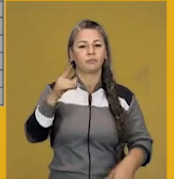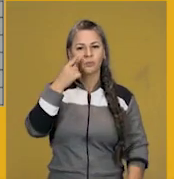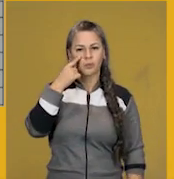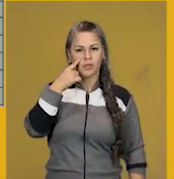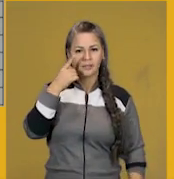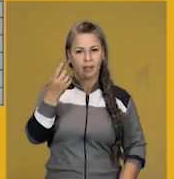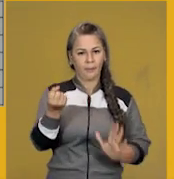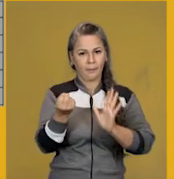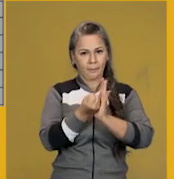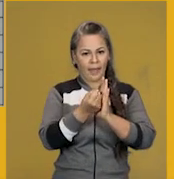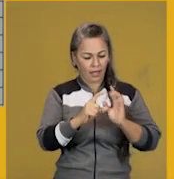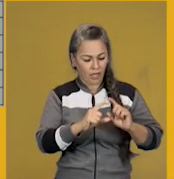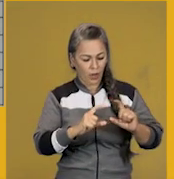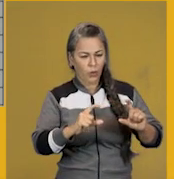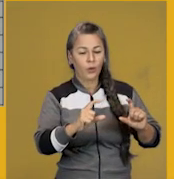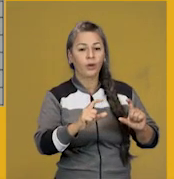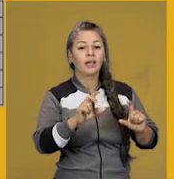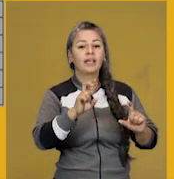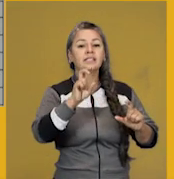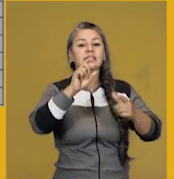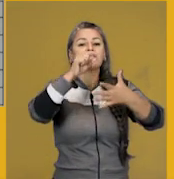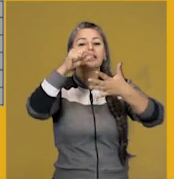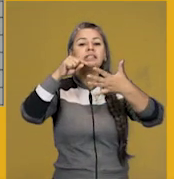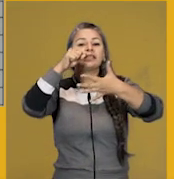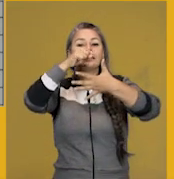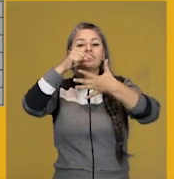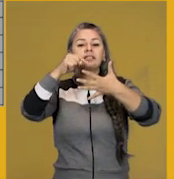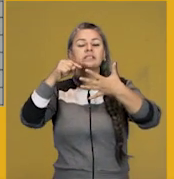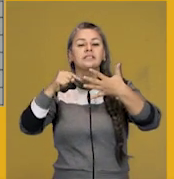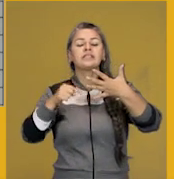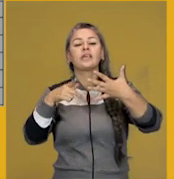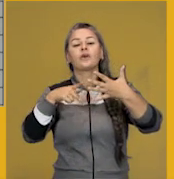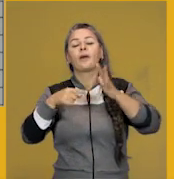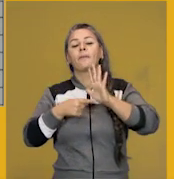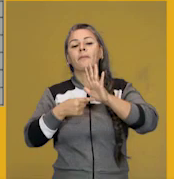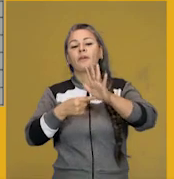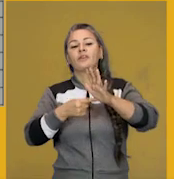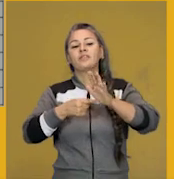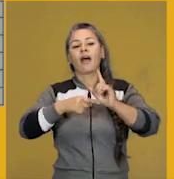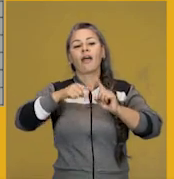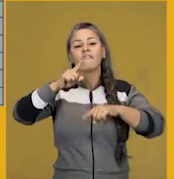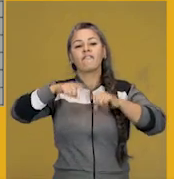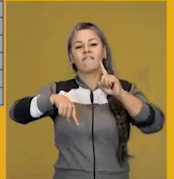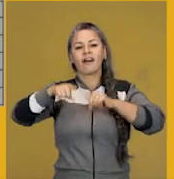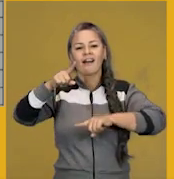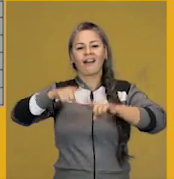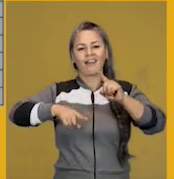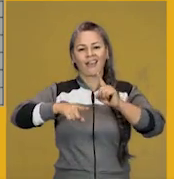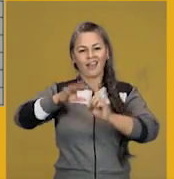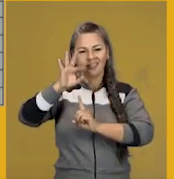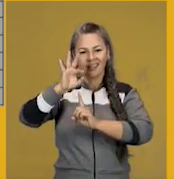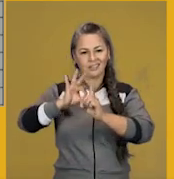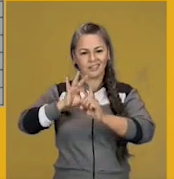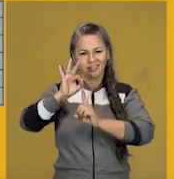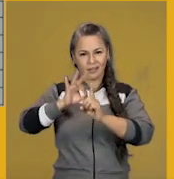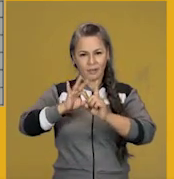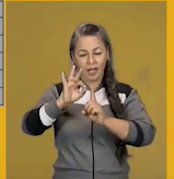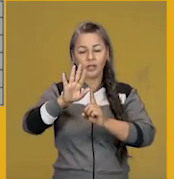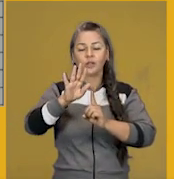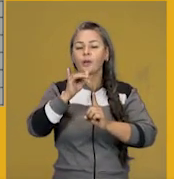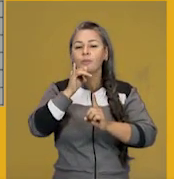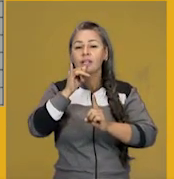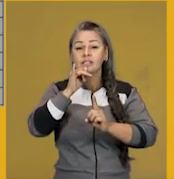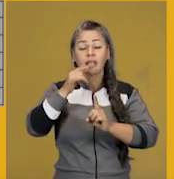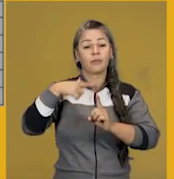identificaria 5 categorias e informaria a variação de temperatura do conteúdo da garrafa, depois de decorridas 6 horas do